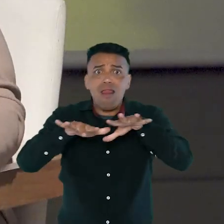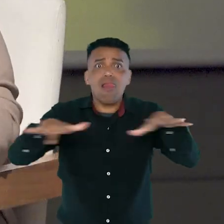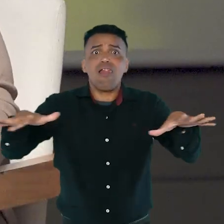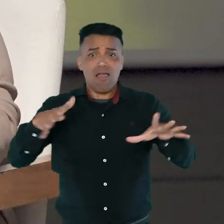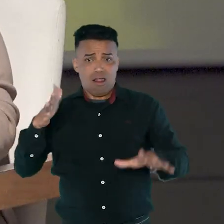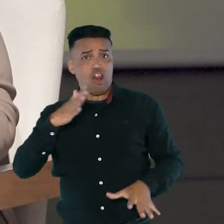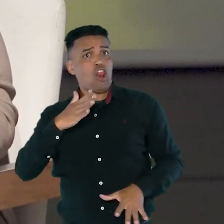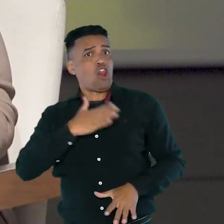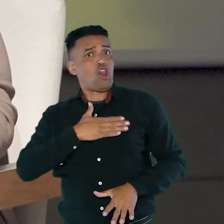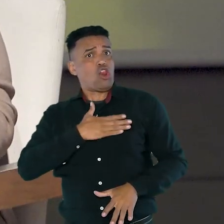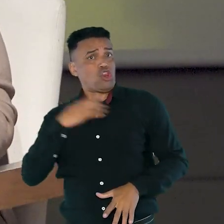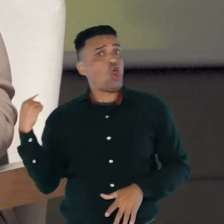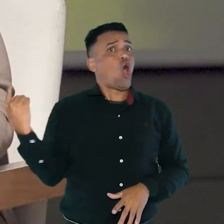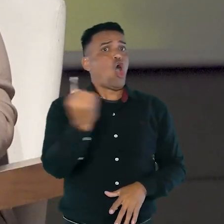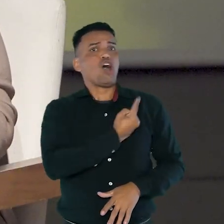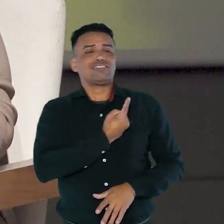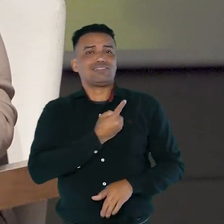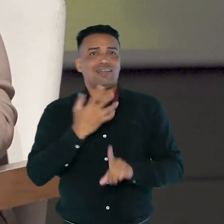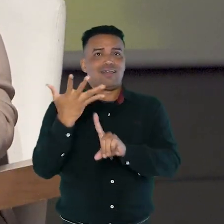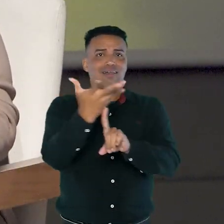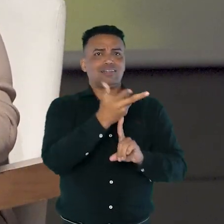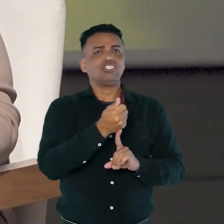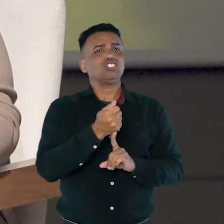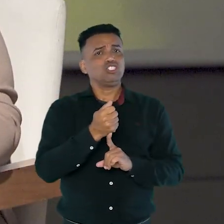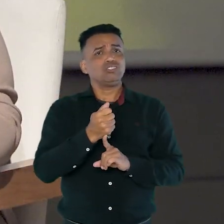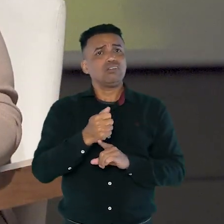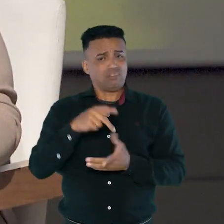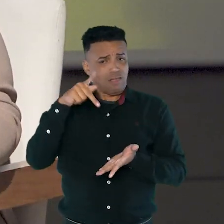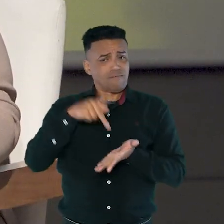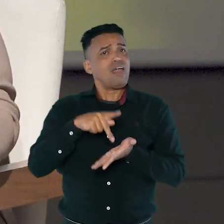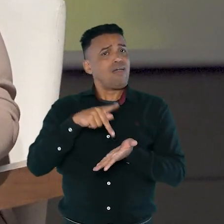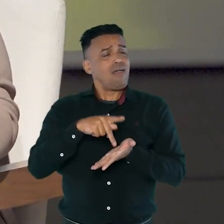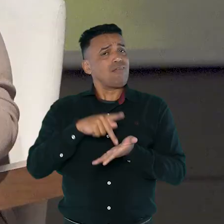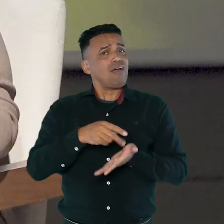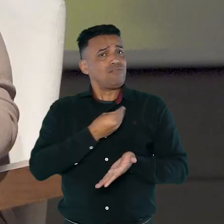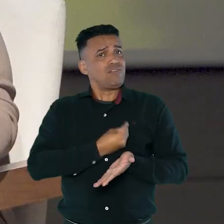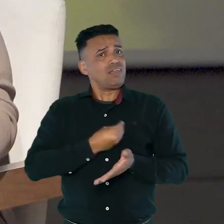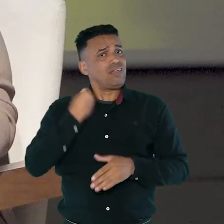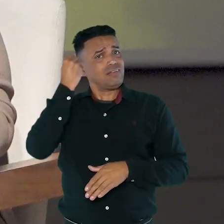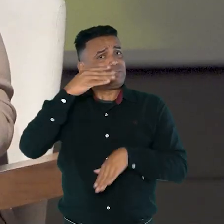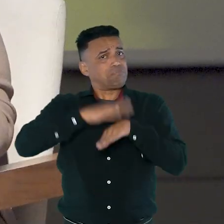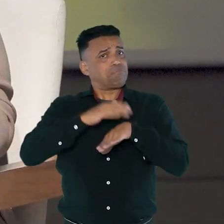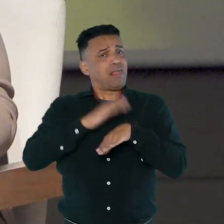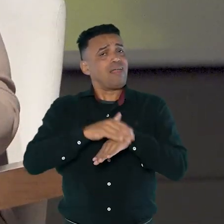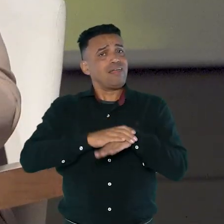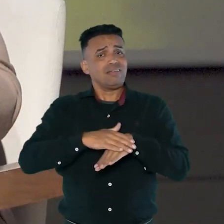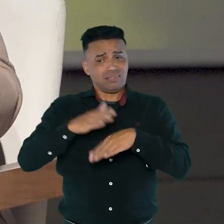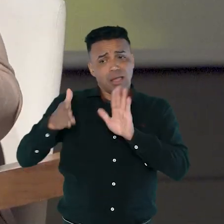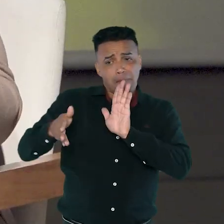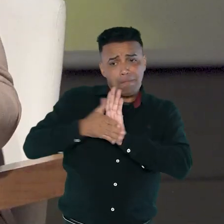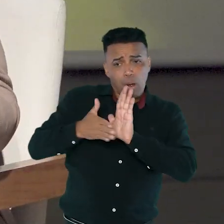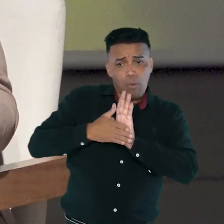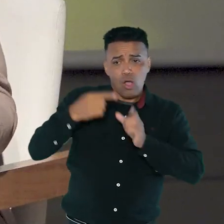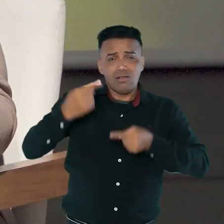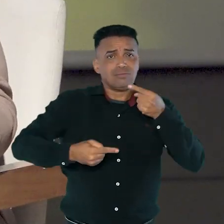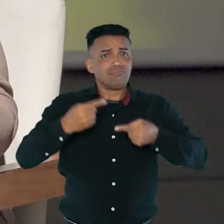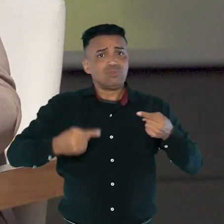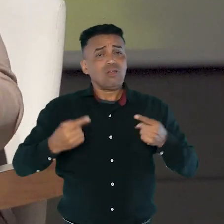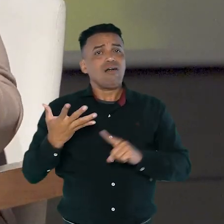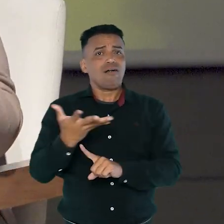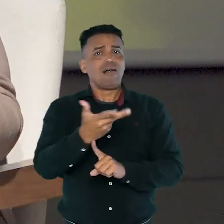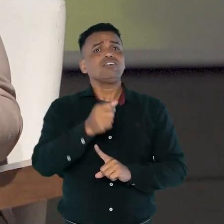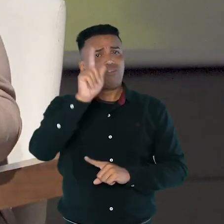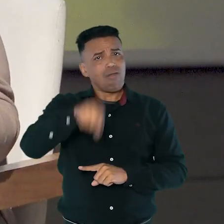nossa arte, né? Isso é falar da nossa verdade também no mundo, do nosso projeto político.